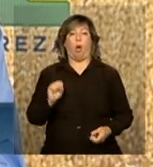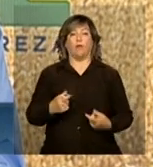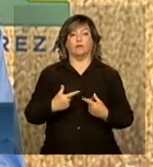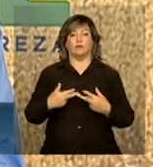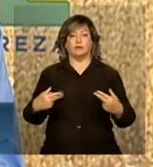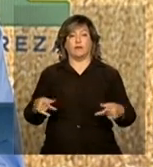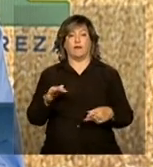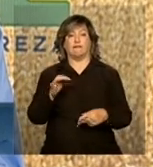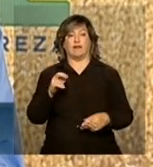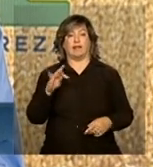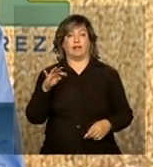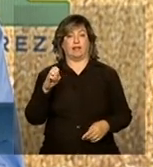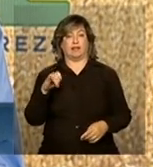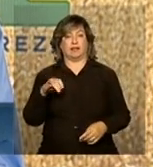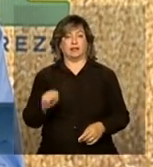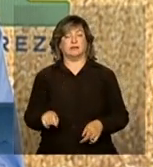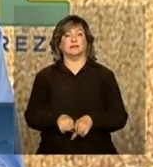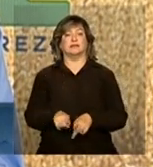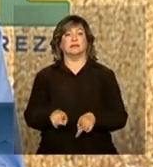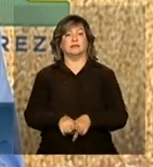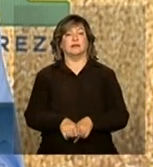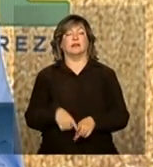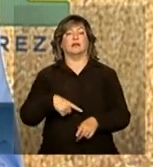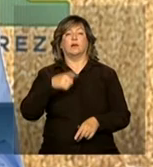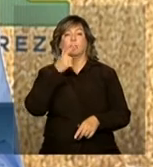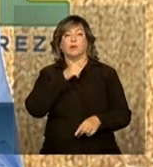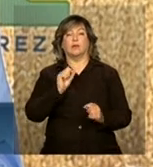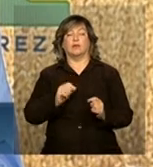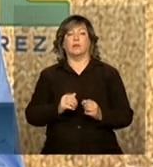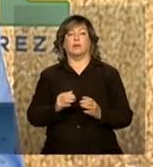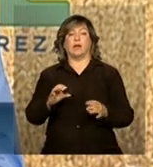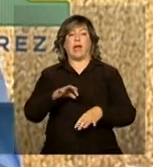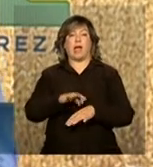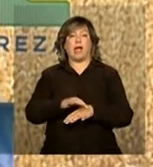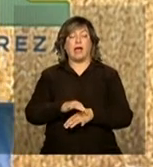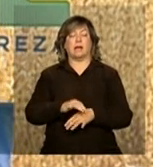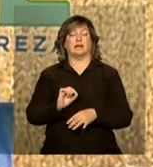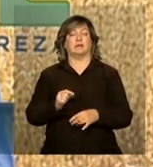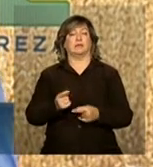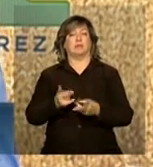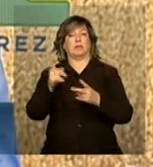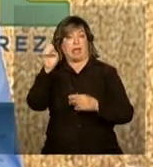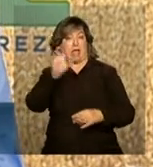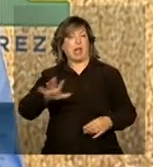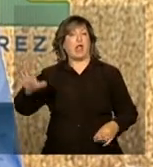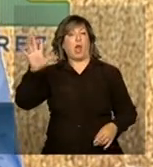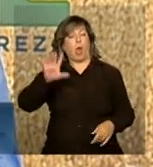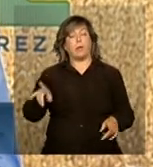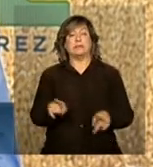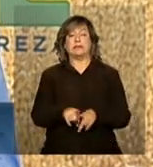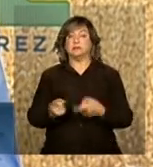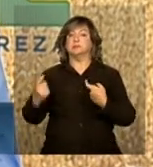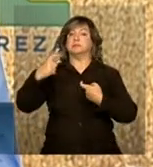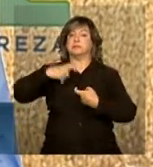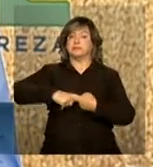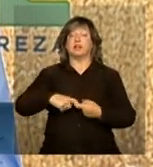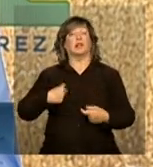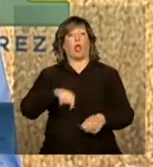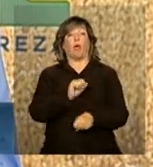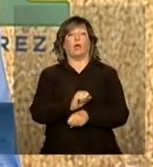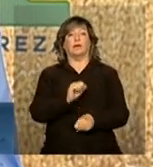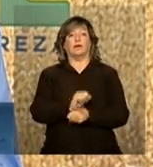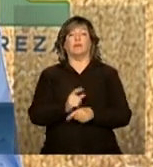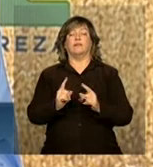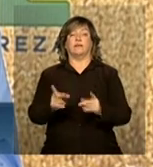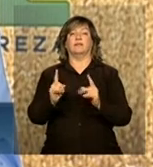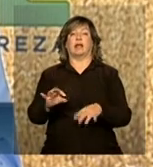Houve ampliação da área habilitada a exportar carne termoprocessada para a União Europeia. Aguardamos a retomada das vendas